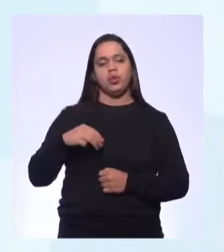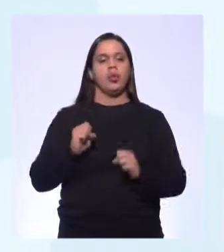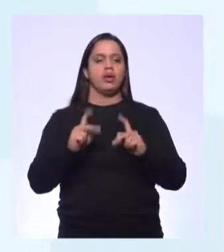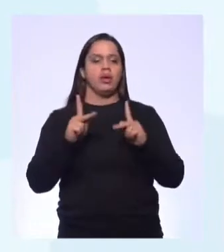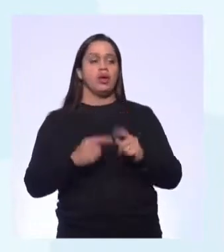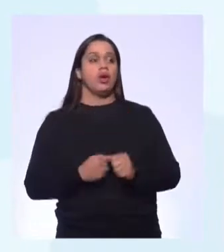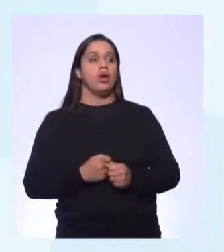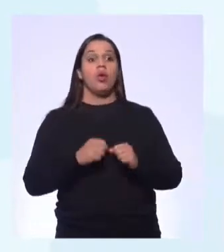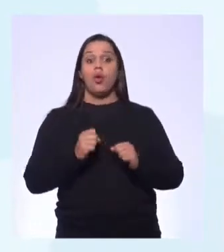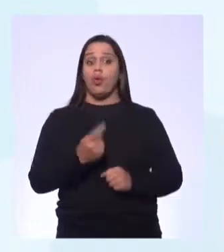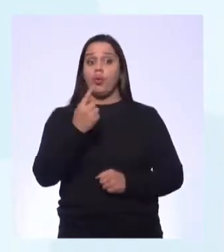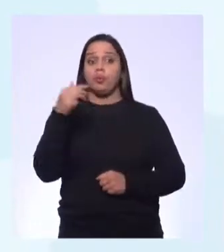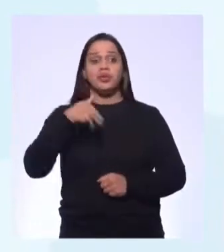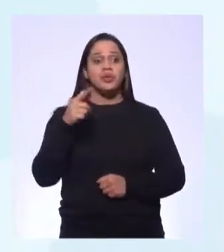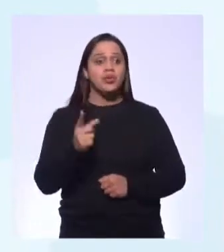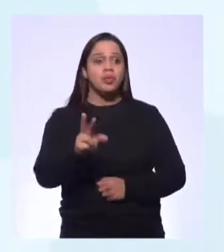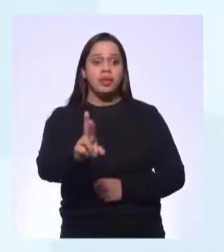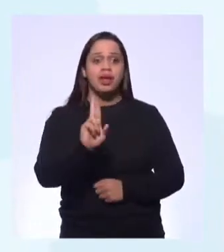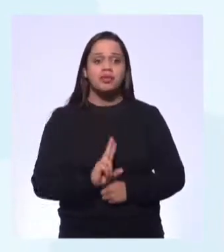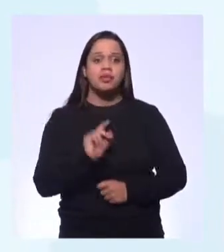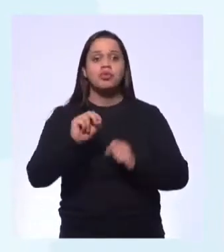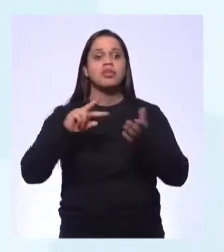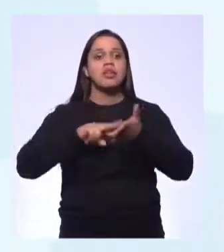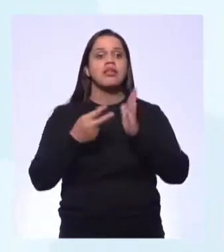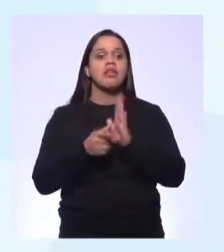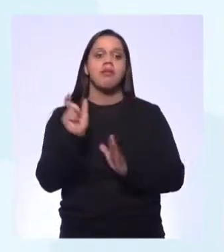vamos lá. Então vai, pessoal, um minuto, me responde aí. Qual o